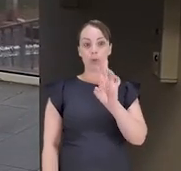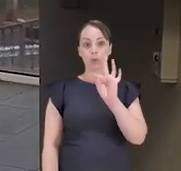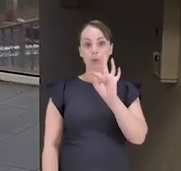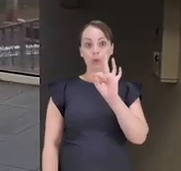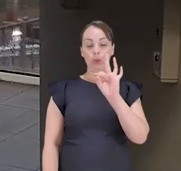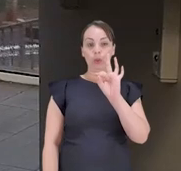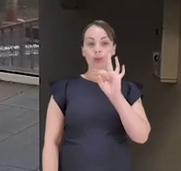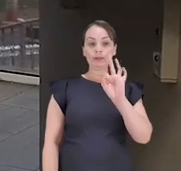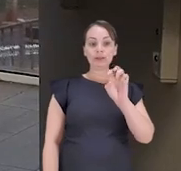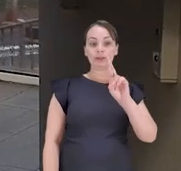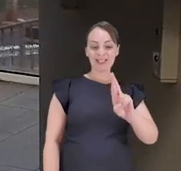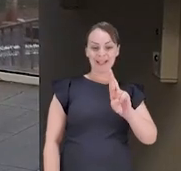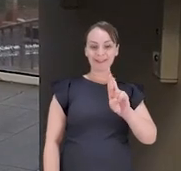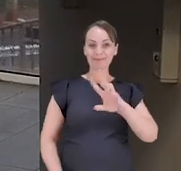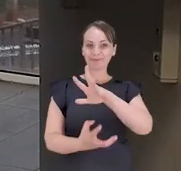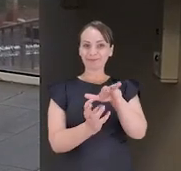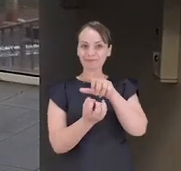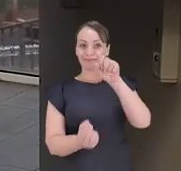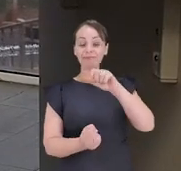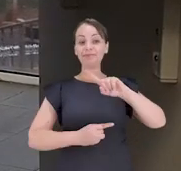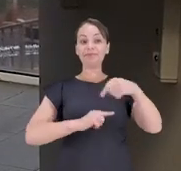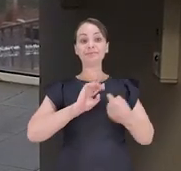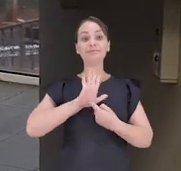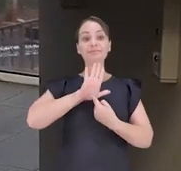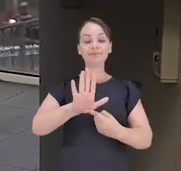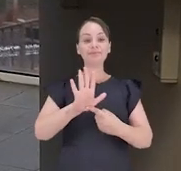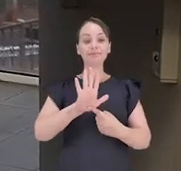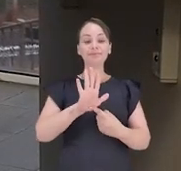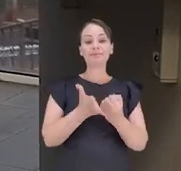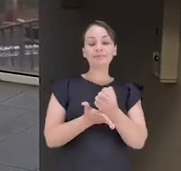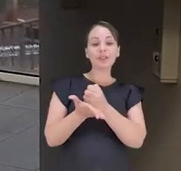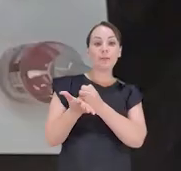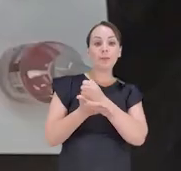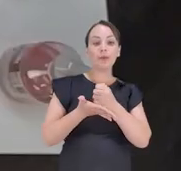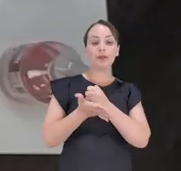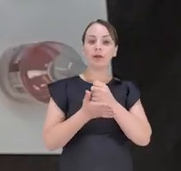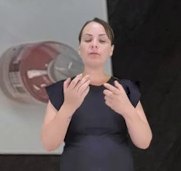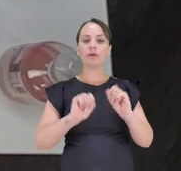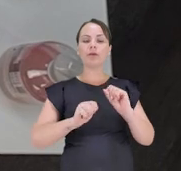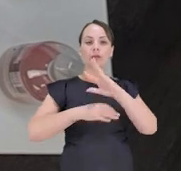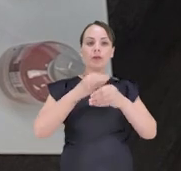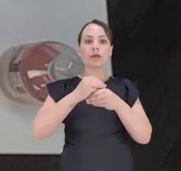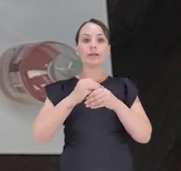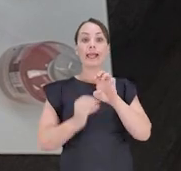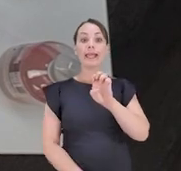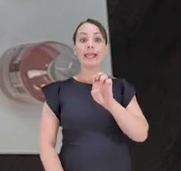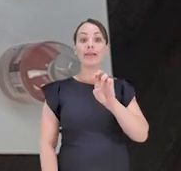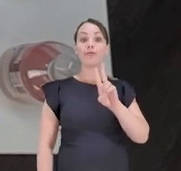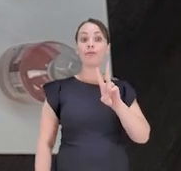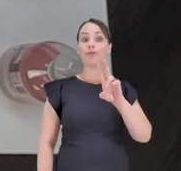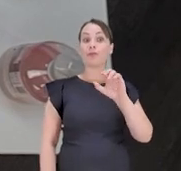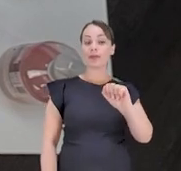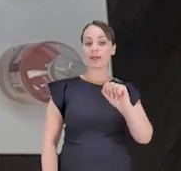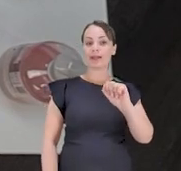quando a gente, depois de fazer essa receita base que eu passei pra vocês, vocês podem adicionar uma massa de EVA, que vai